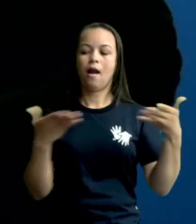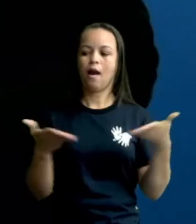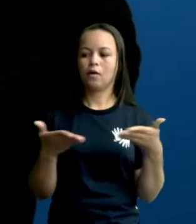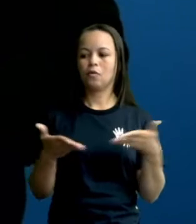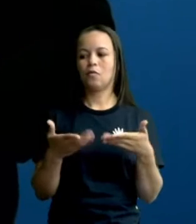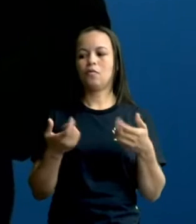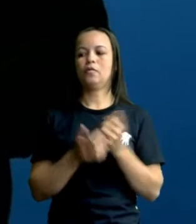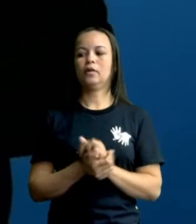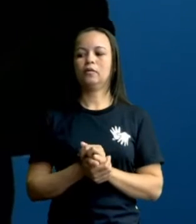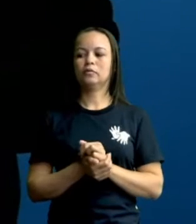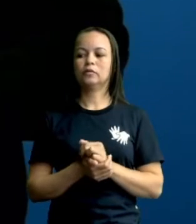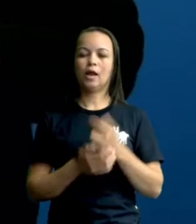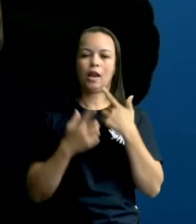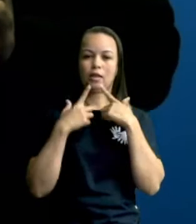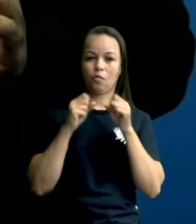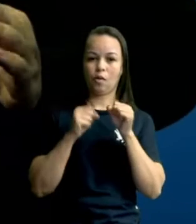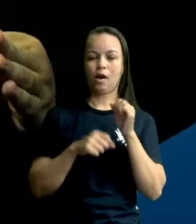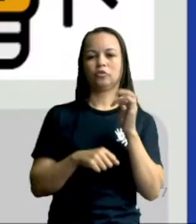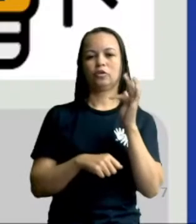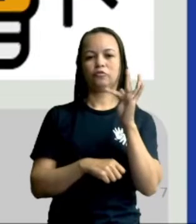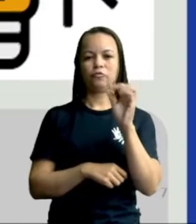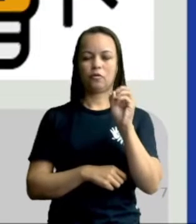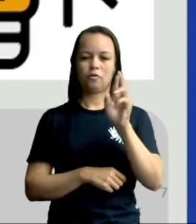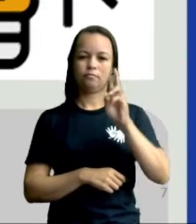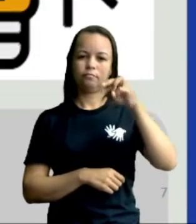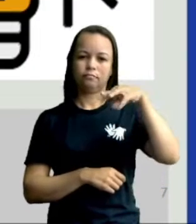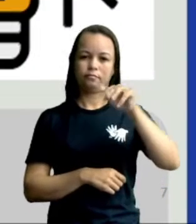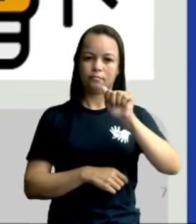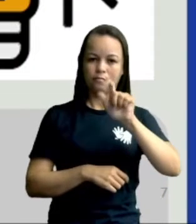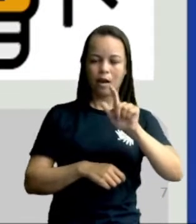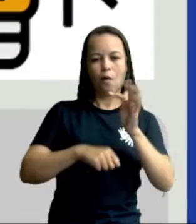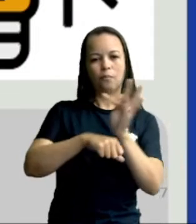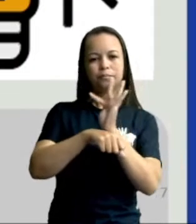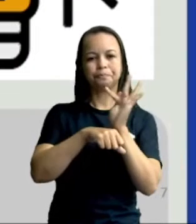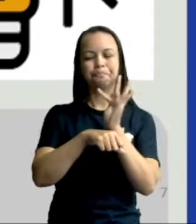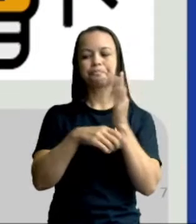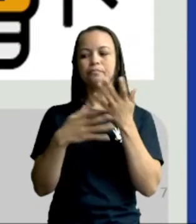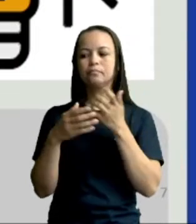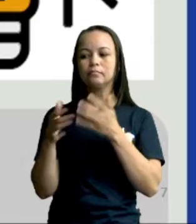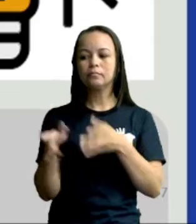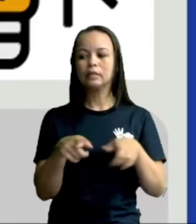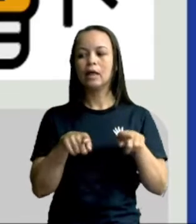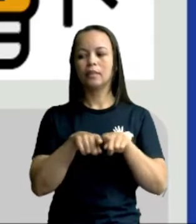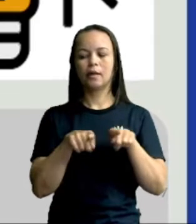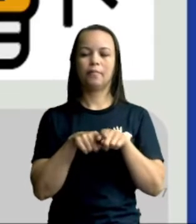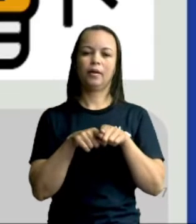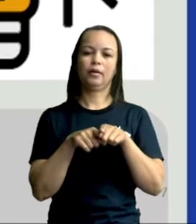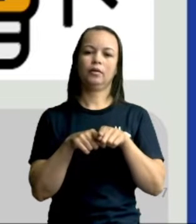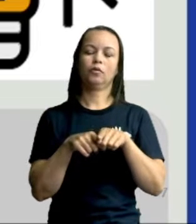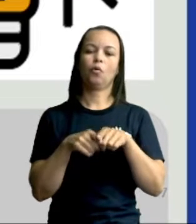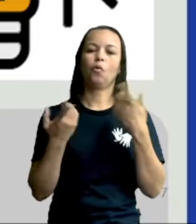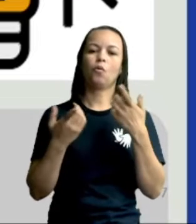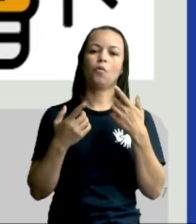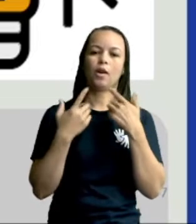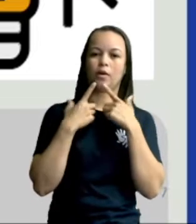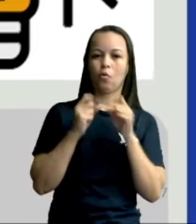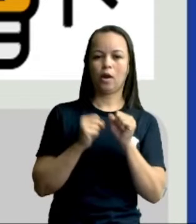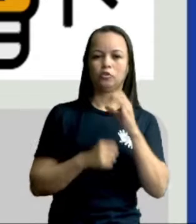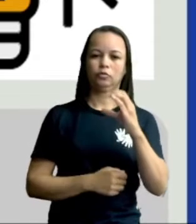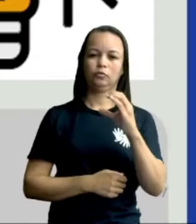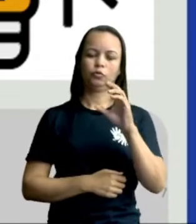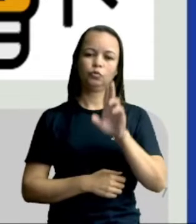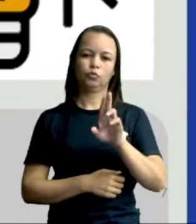Vamos lá? A linguagem formal, também chamada de linguagem culta, essa